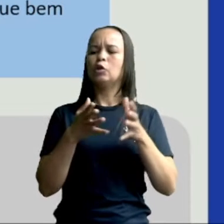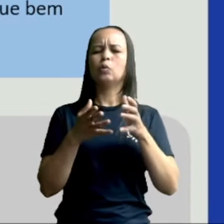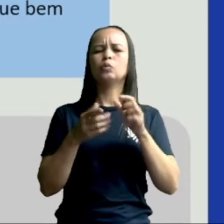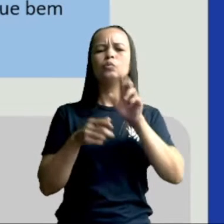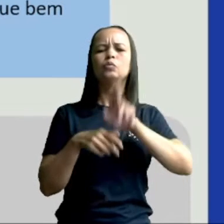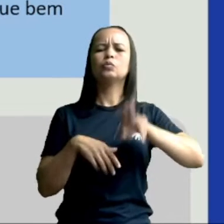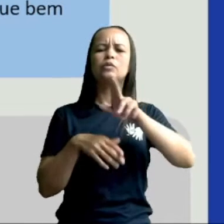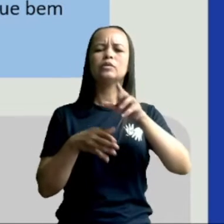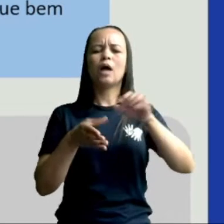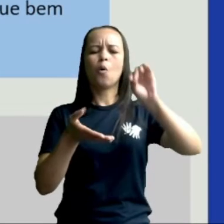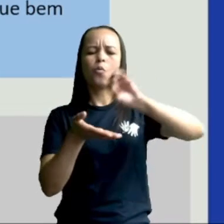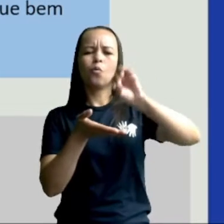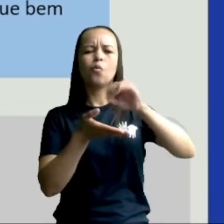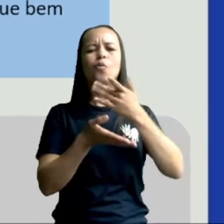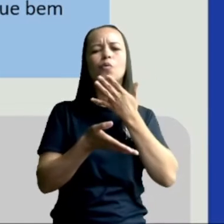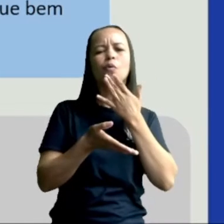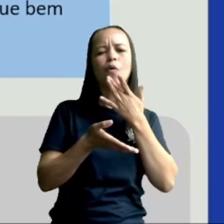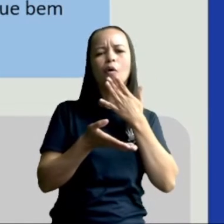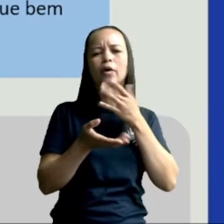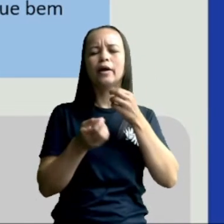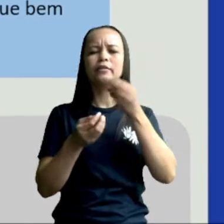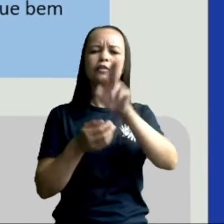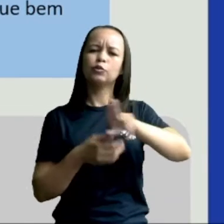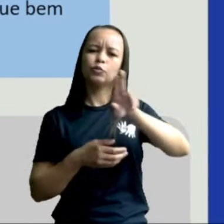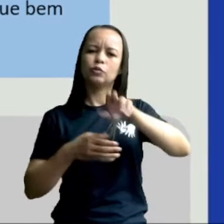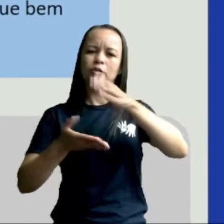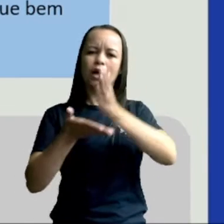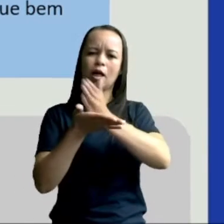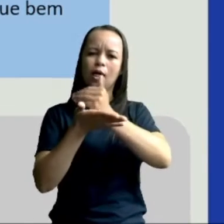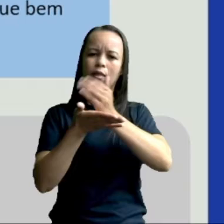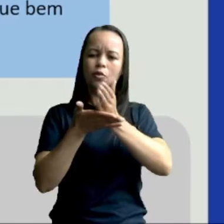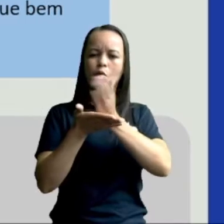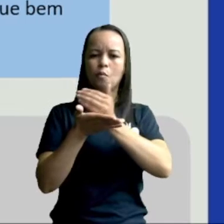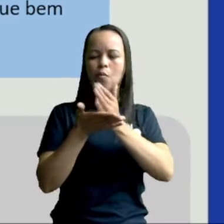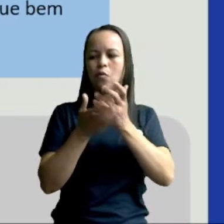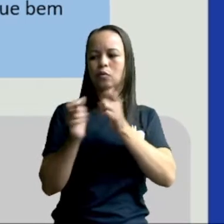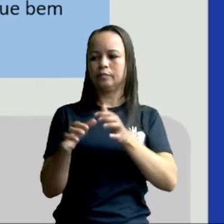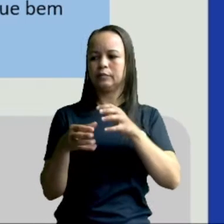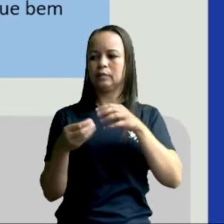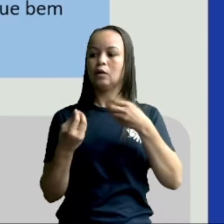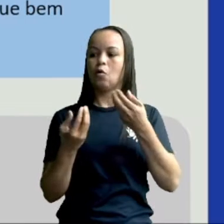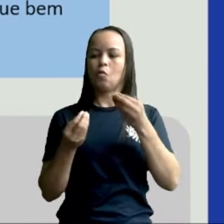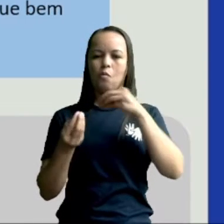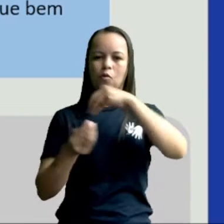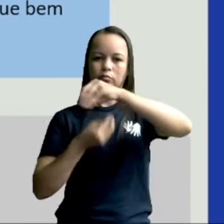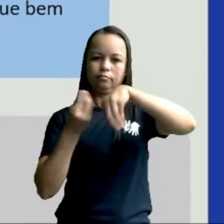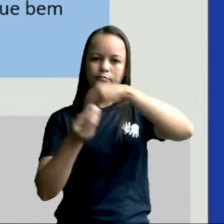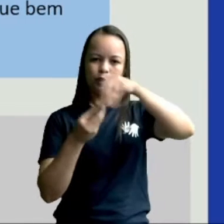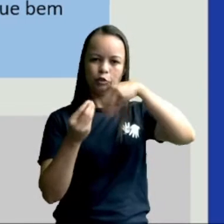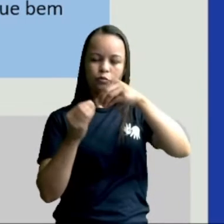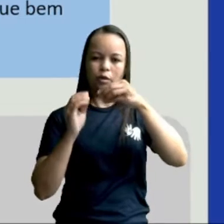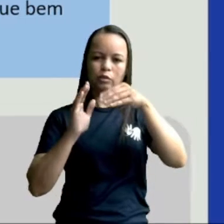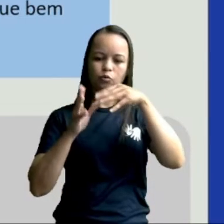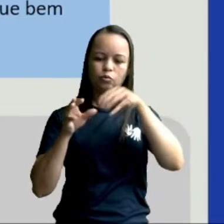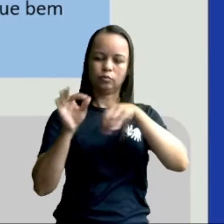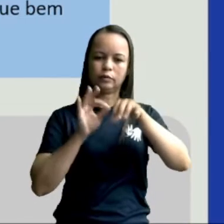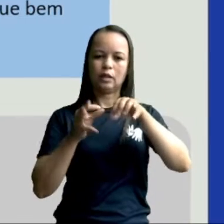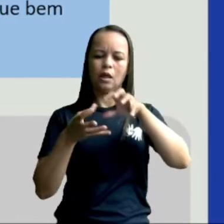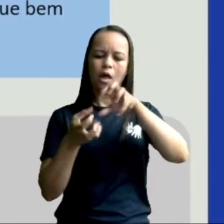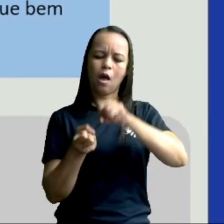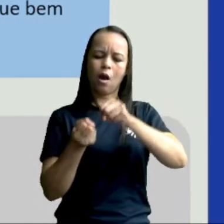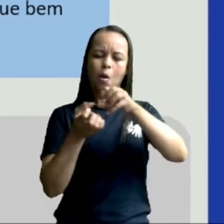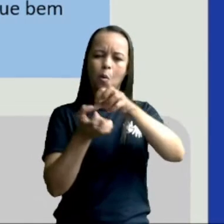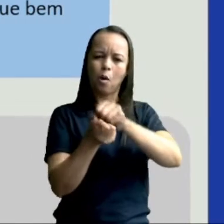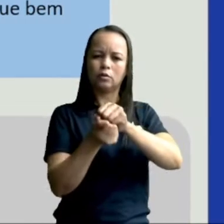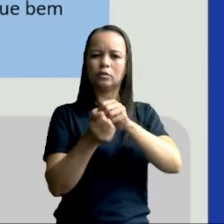para o bolo, tá certo? Para enfeitar bolo. O modo de preparar é misture todos os ingredientes, separe um pedacinho da massa e